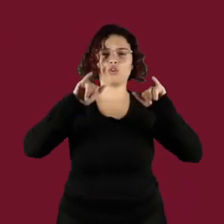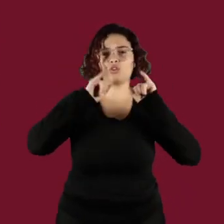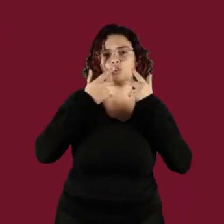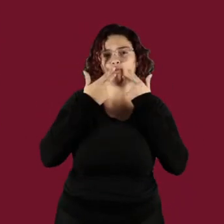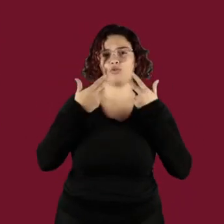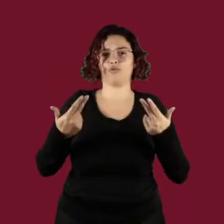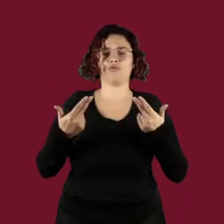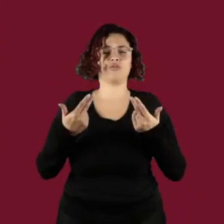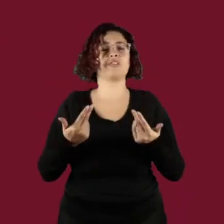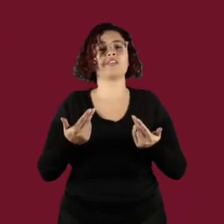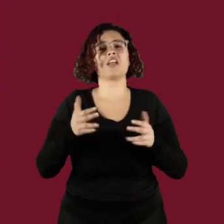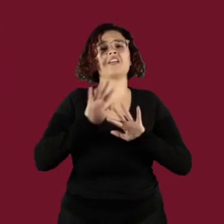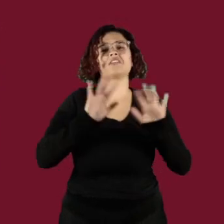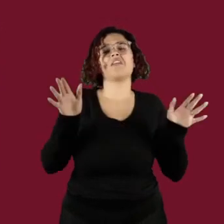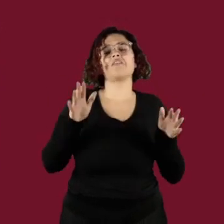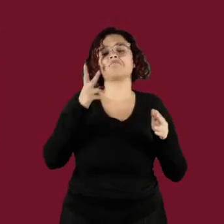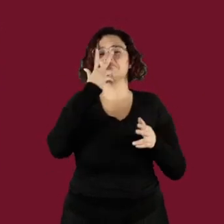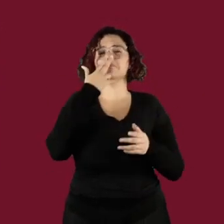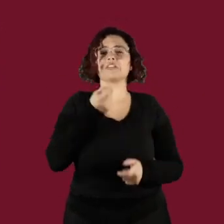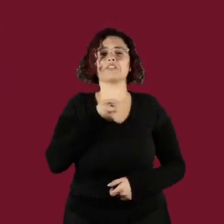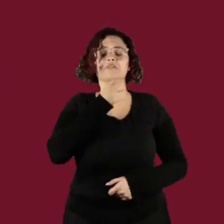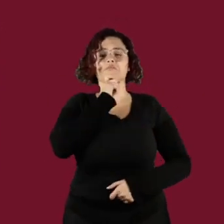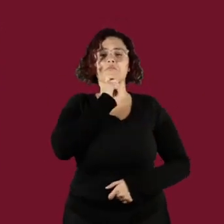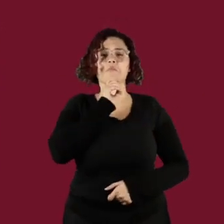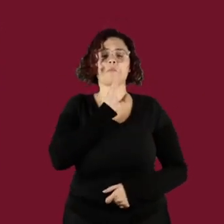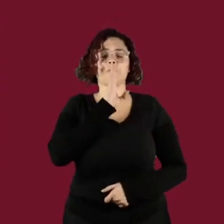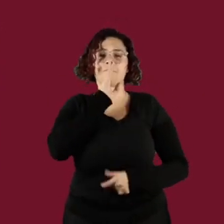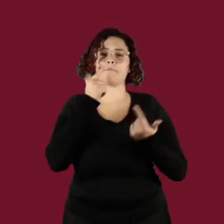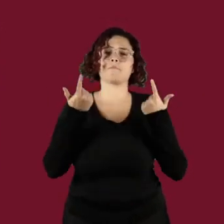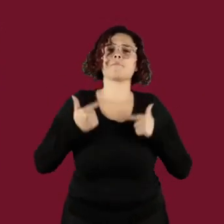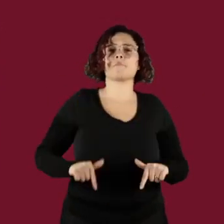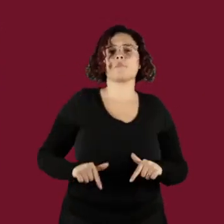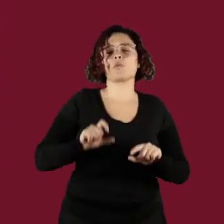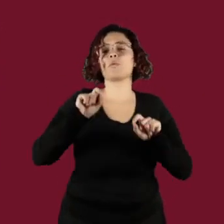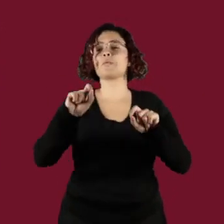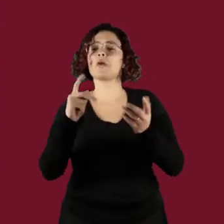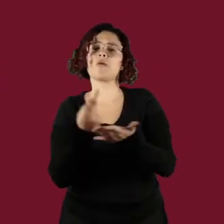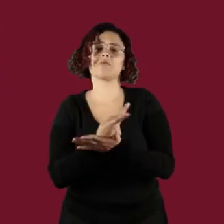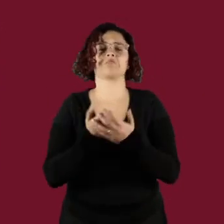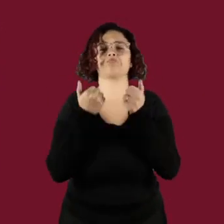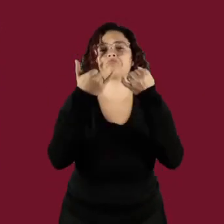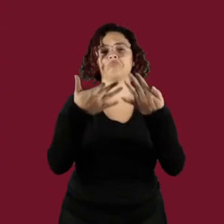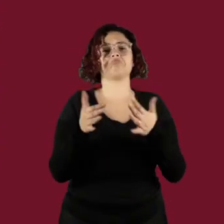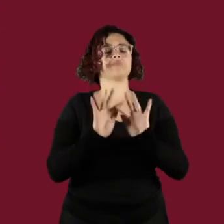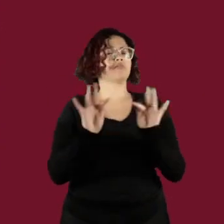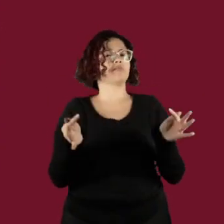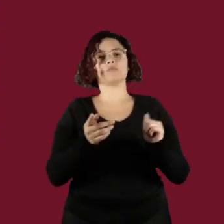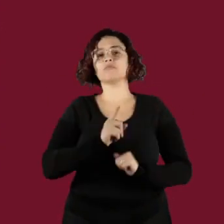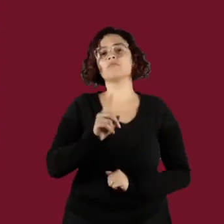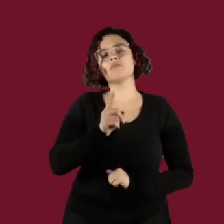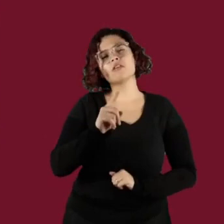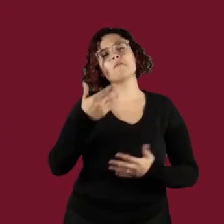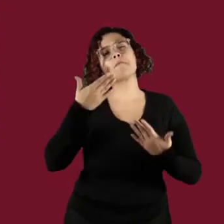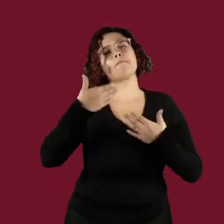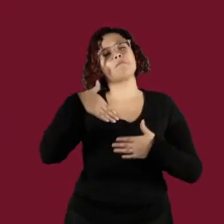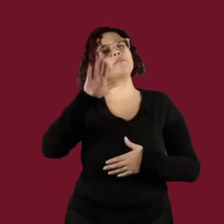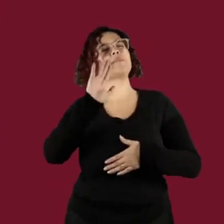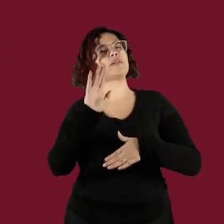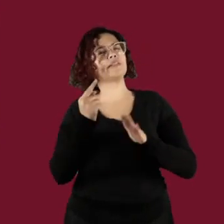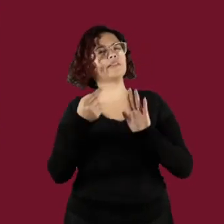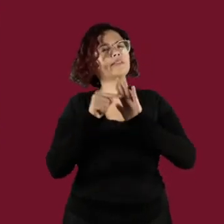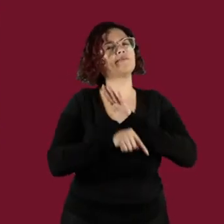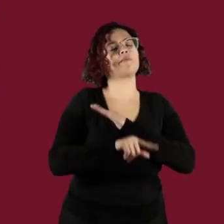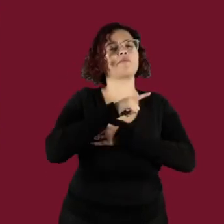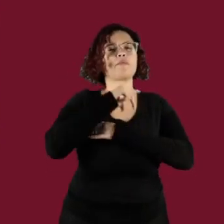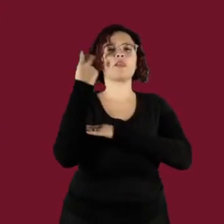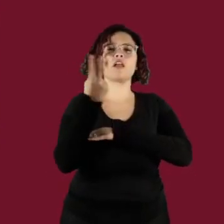é informação apenas do ponto de vista do que está acontecendo imediatamente. Ela vem na esteira dos valores e